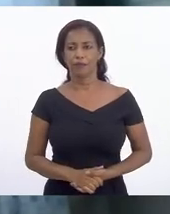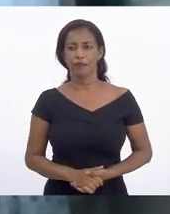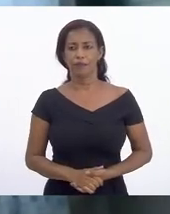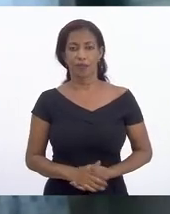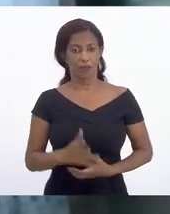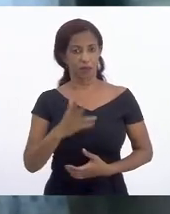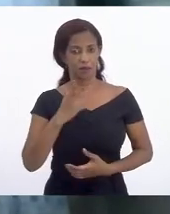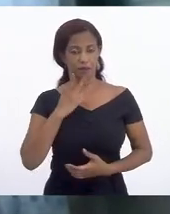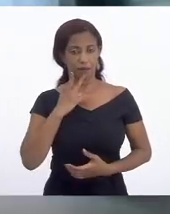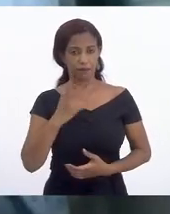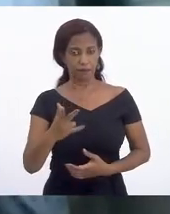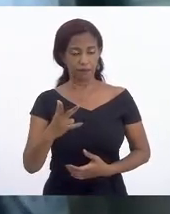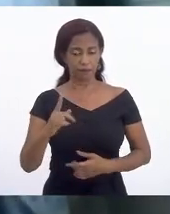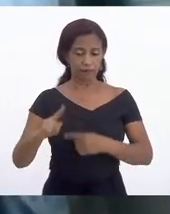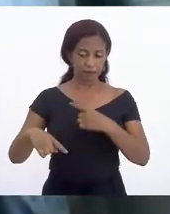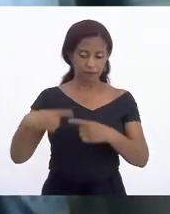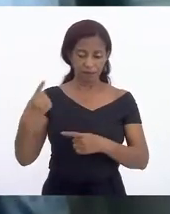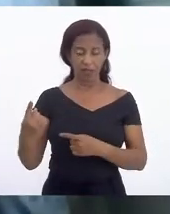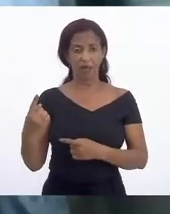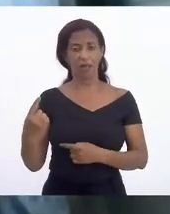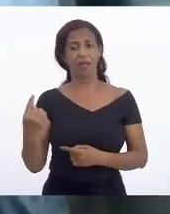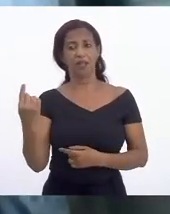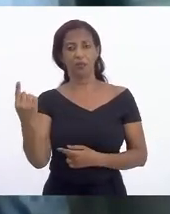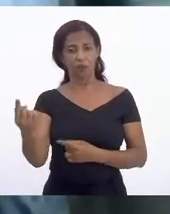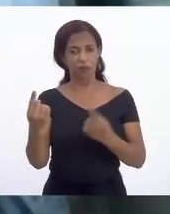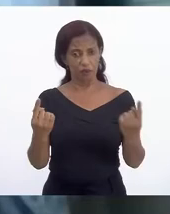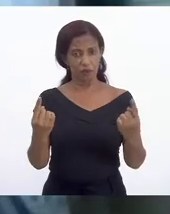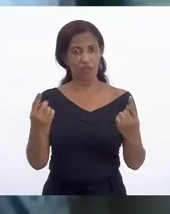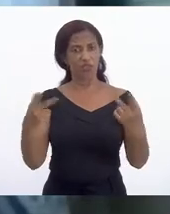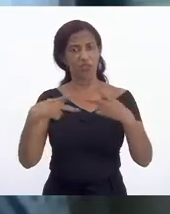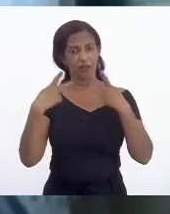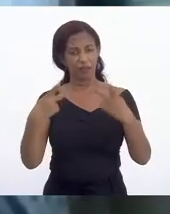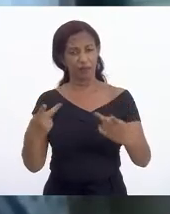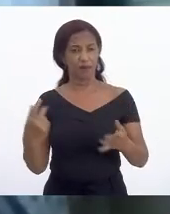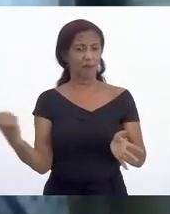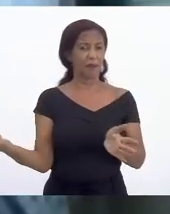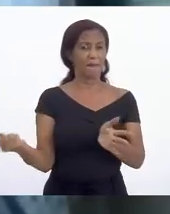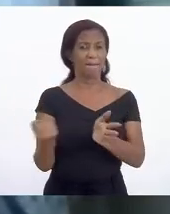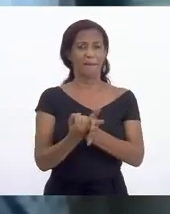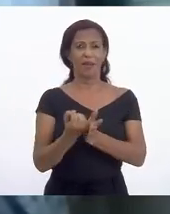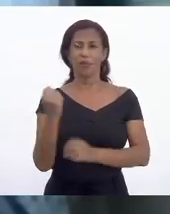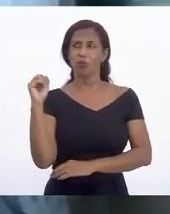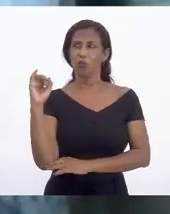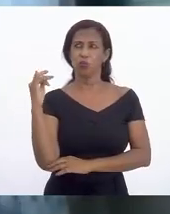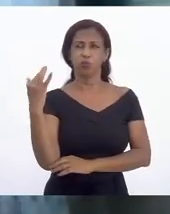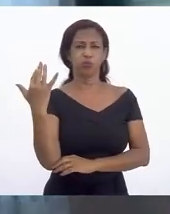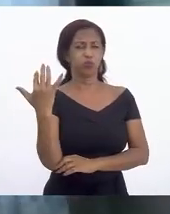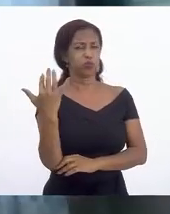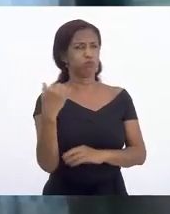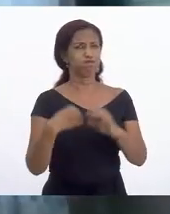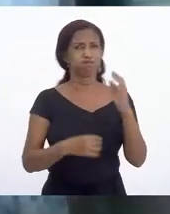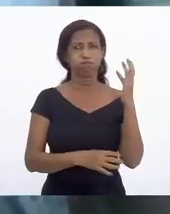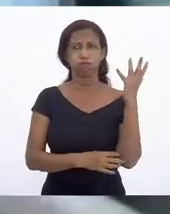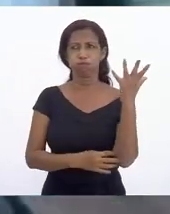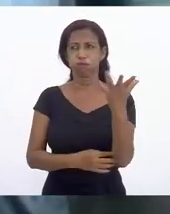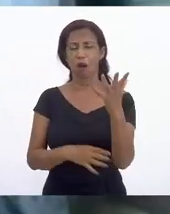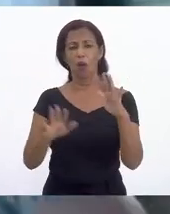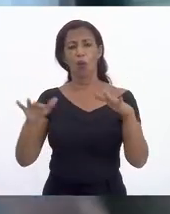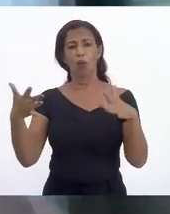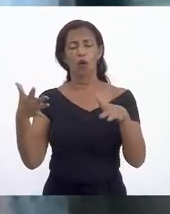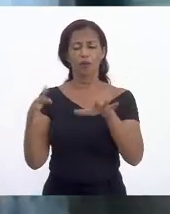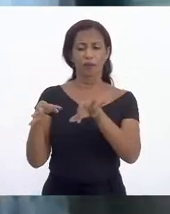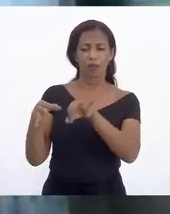e dizer que, além do que vocês disseram, tem um impacto ambiental muito relevante. Quando você organiza